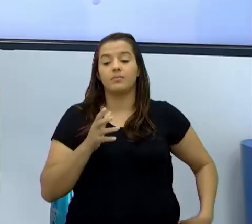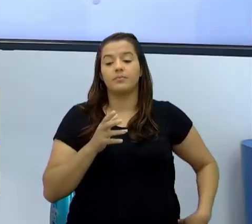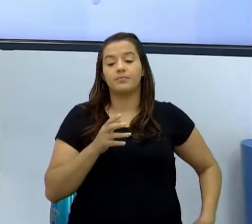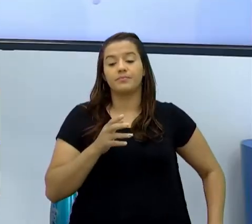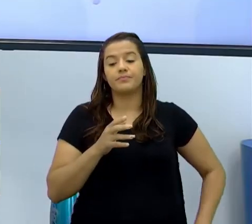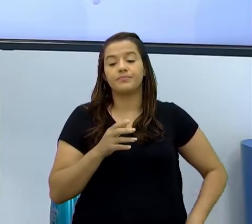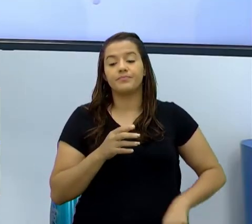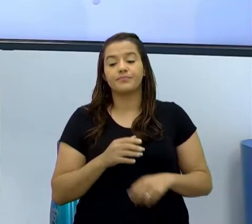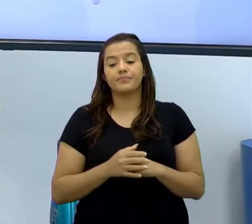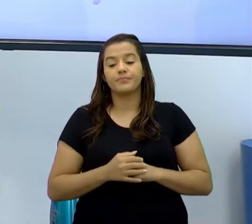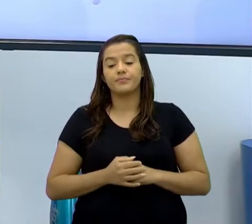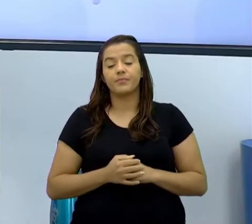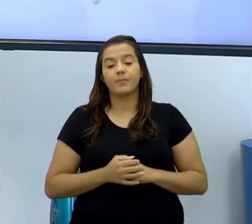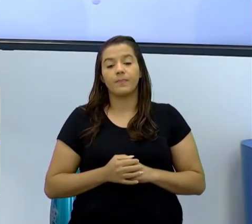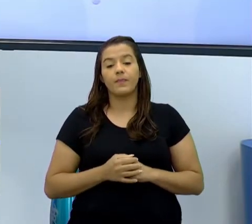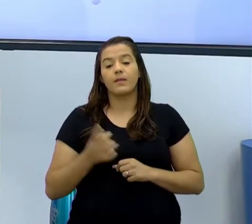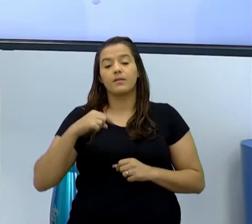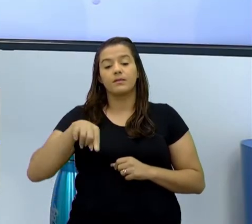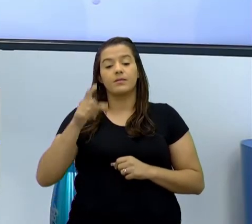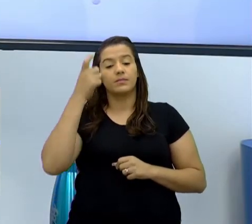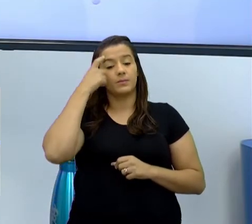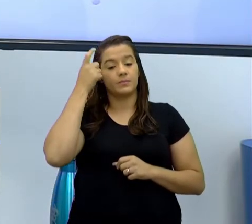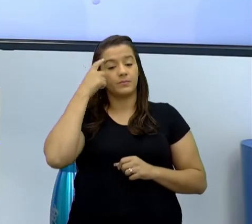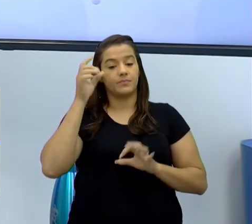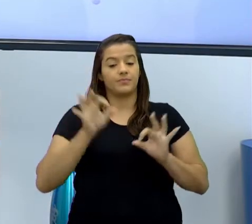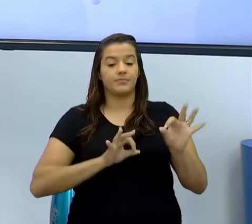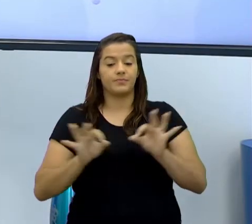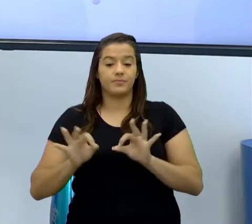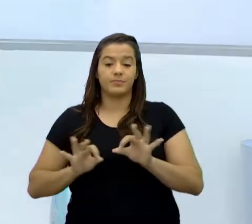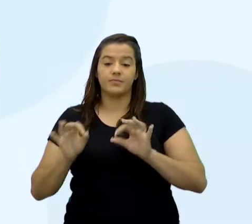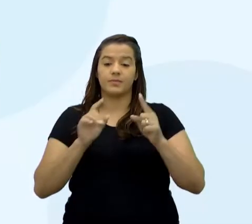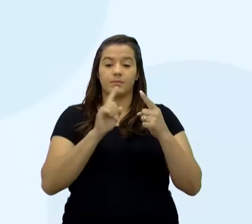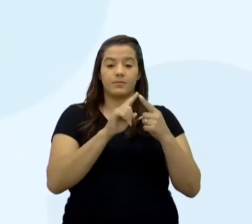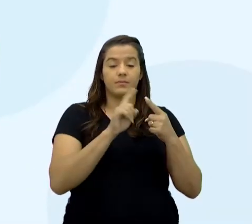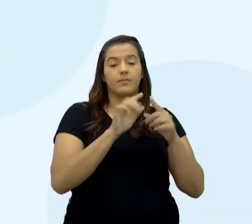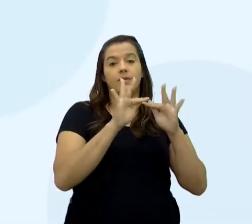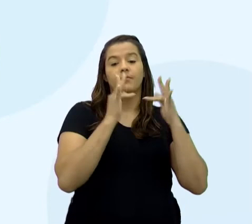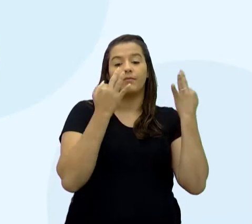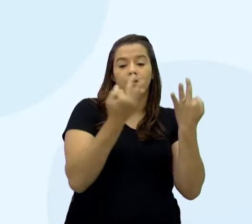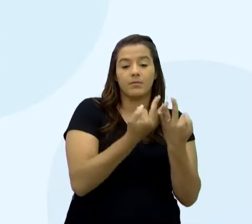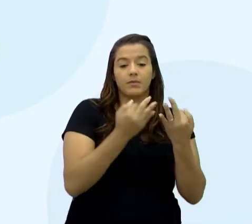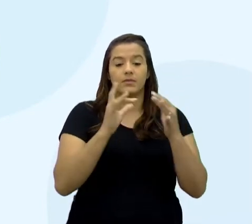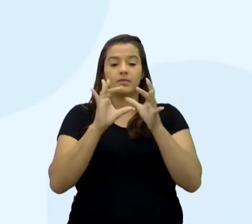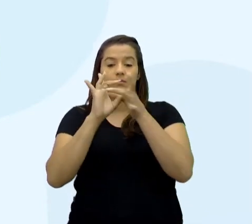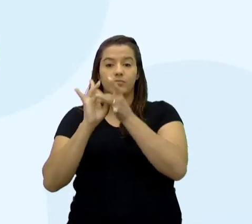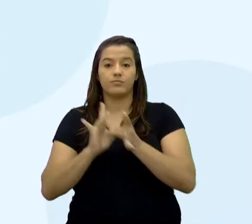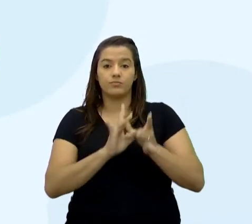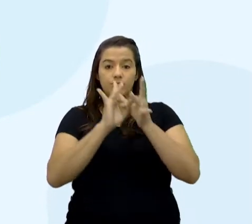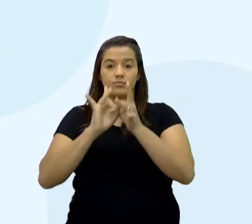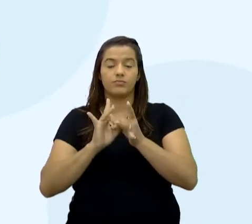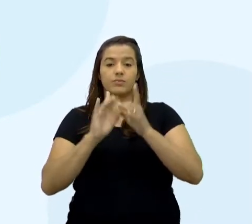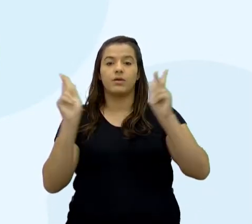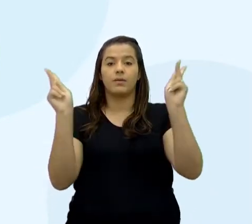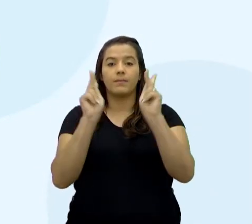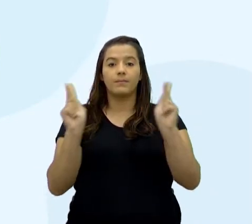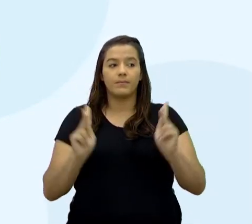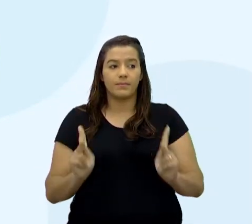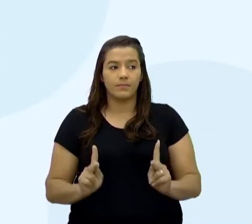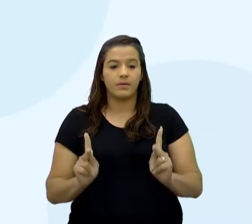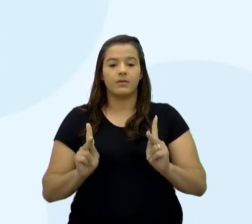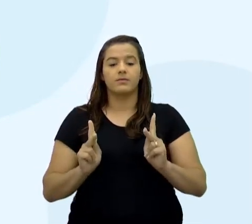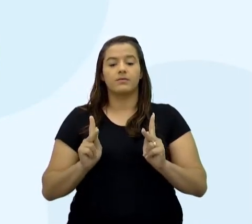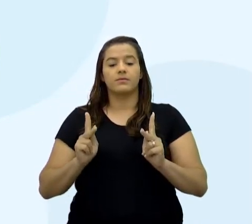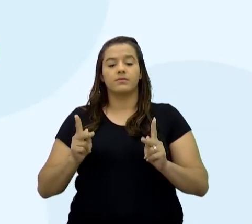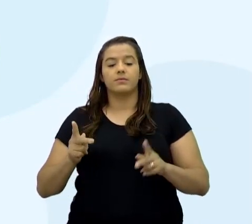vamos pensar aí as palavras que temos. Então, olha lá, família, união, paz,